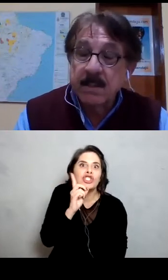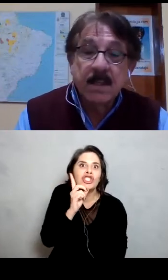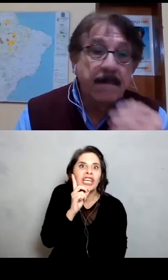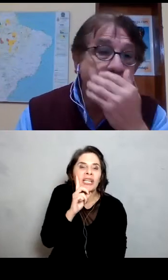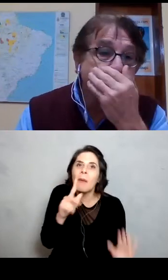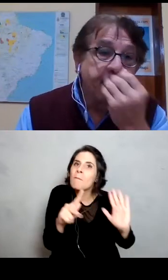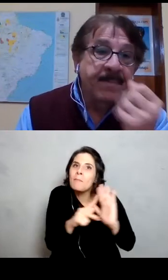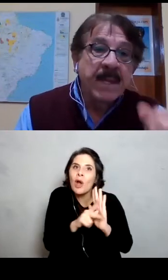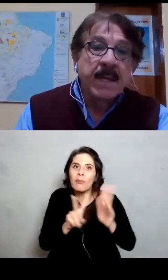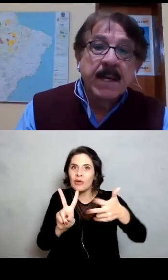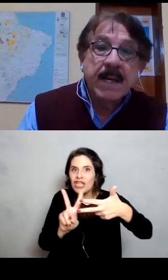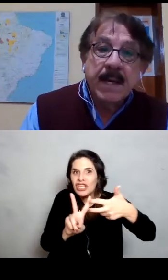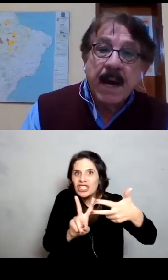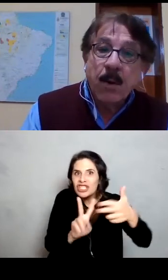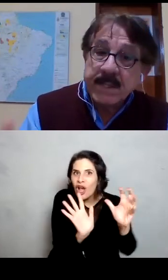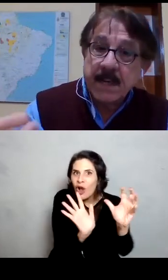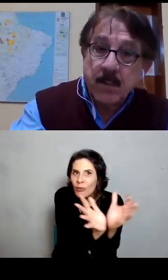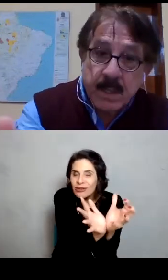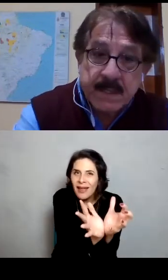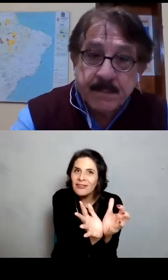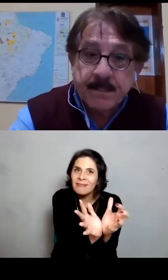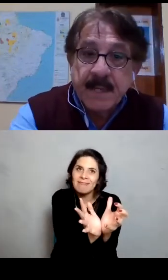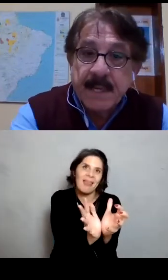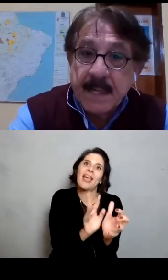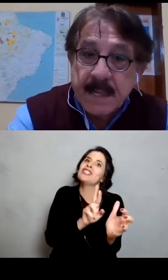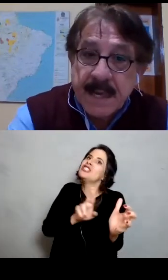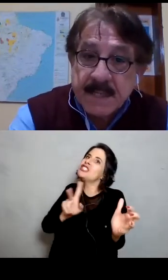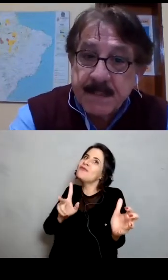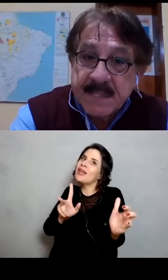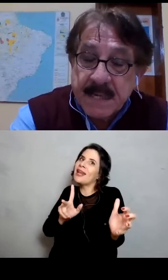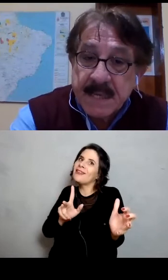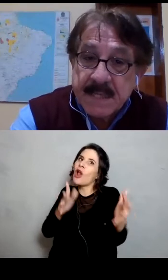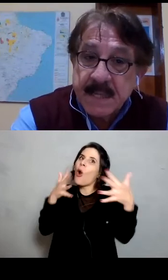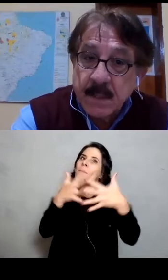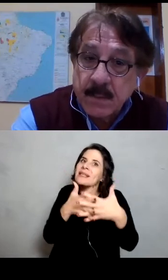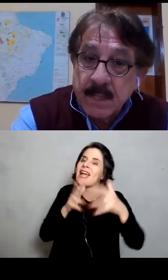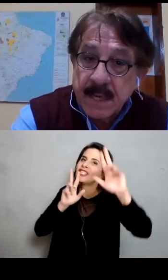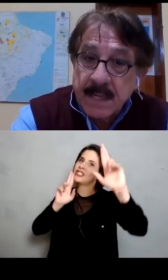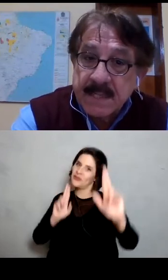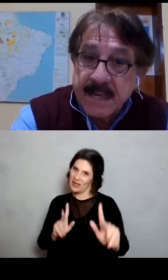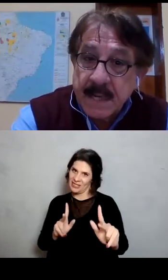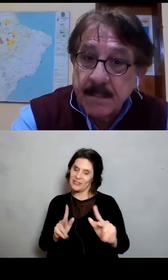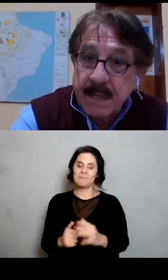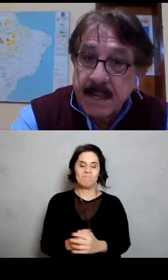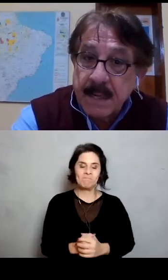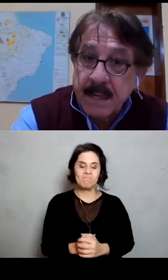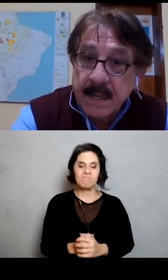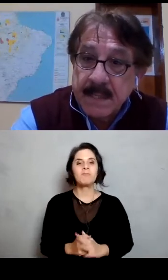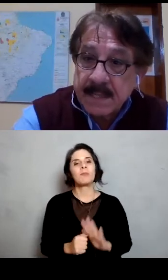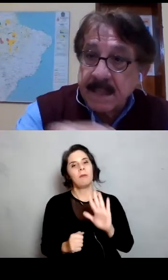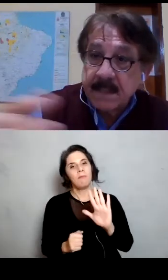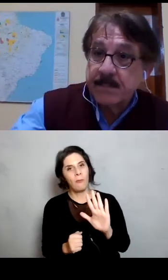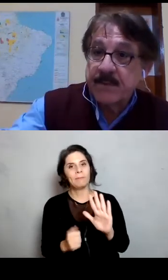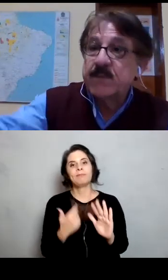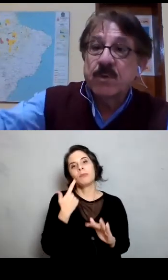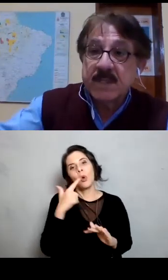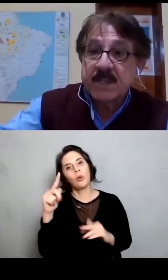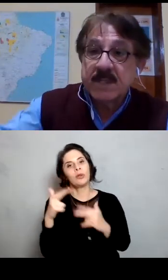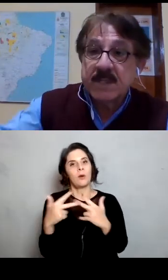menor, né? A outra coisa é a especialização extrema